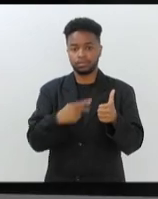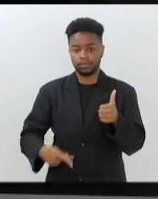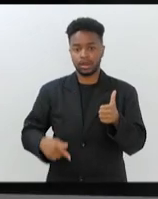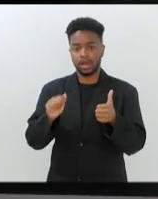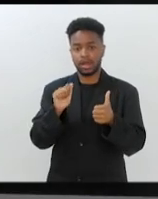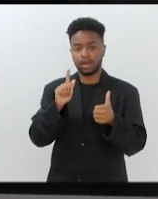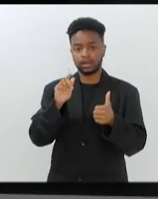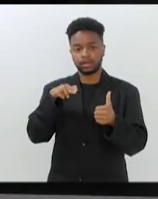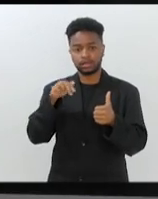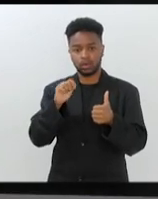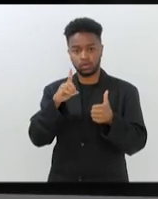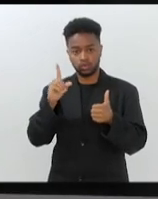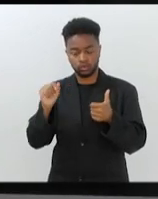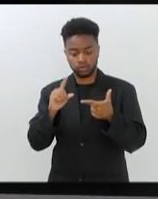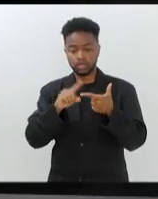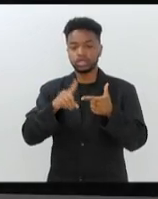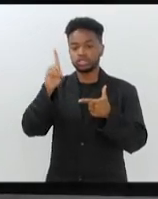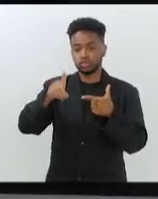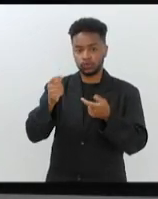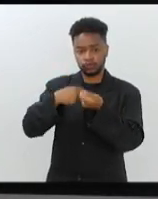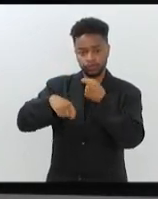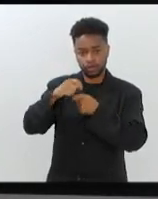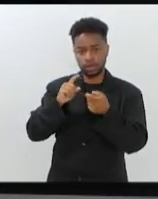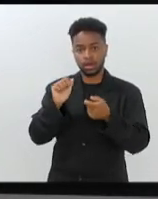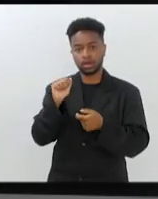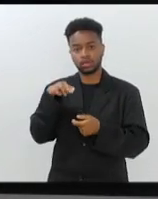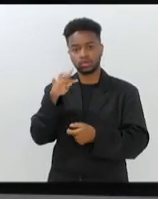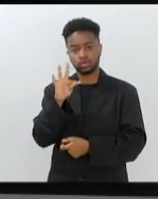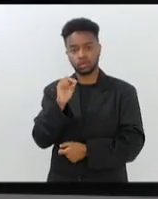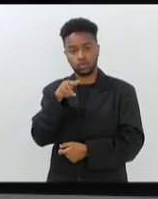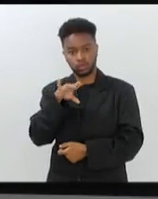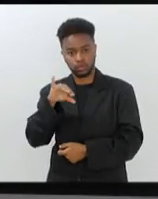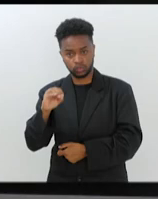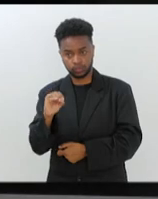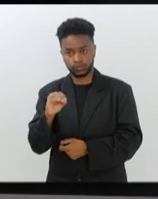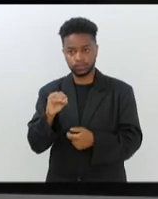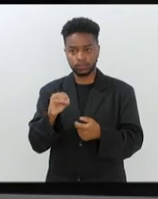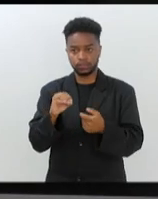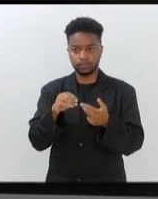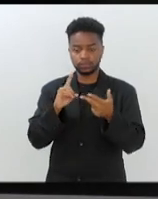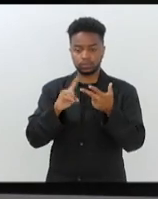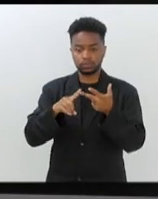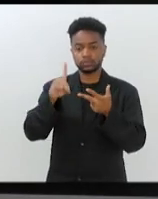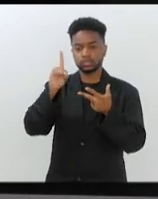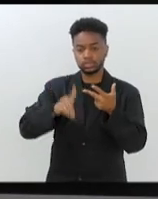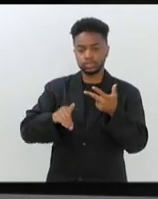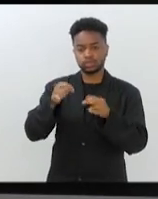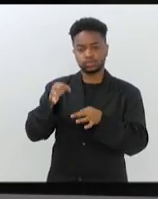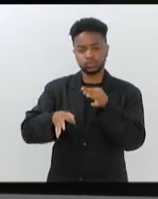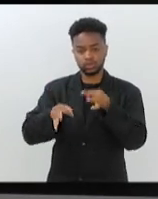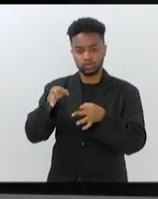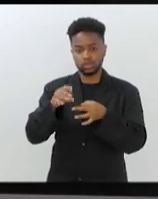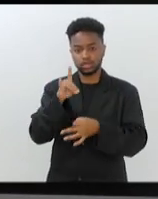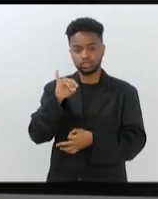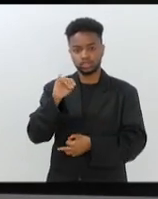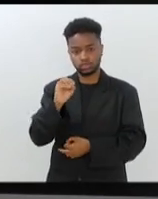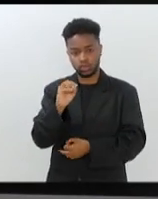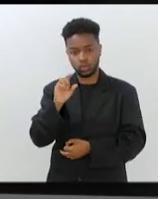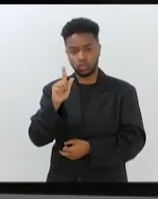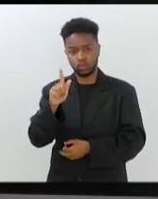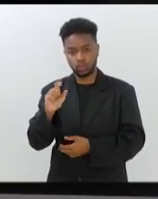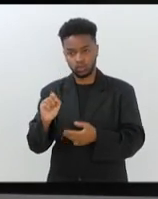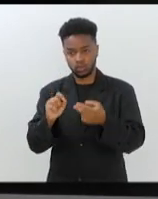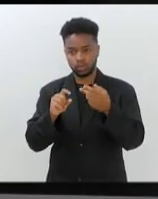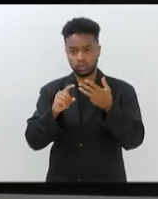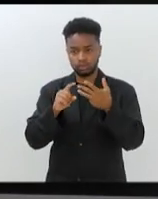balon diretor financeiro Antônio Carlos dos Santos diretor jurídico Diogo mentor